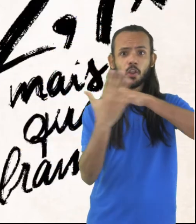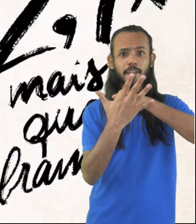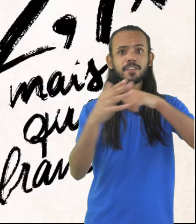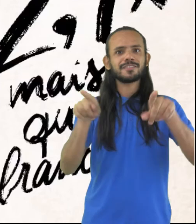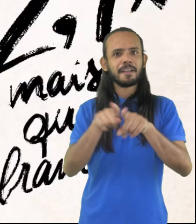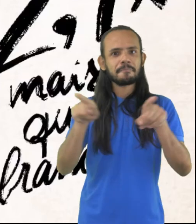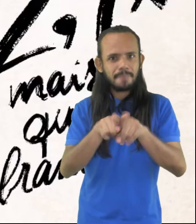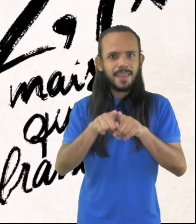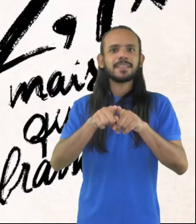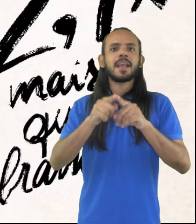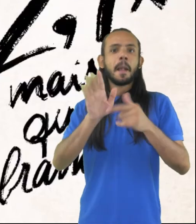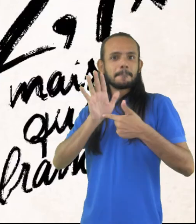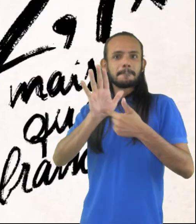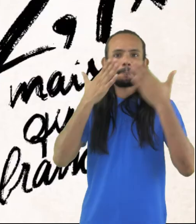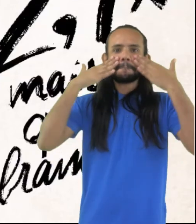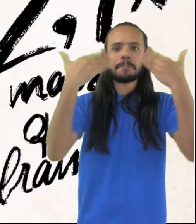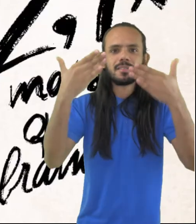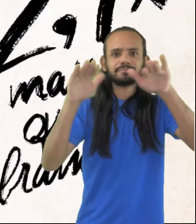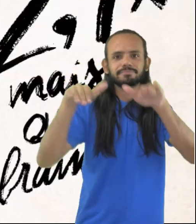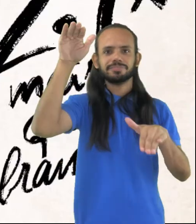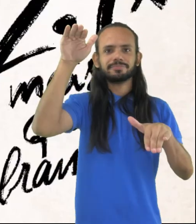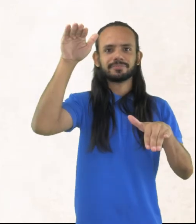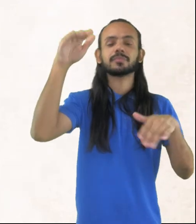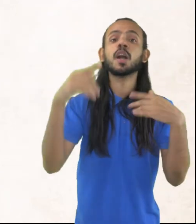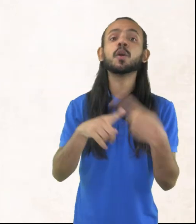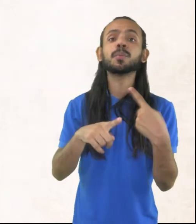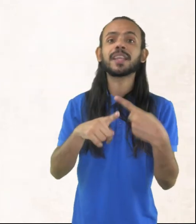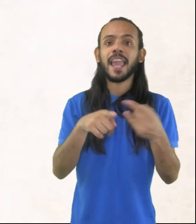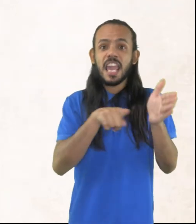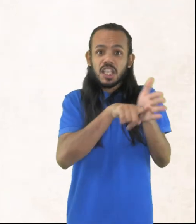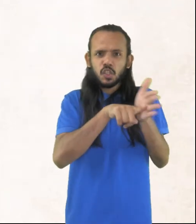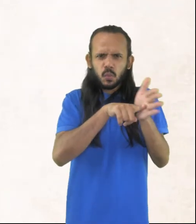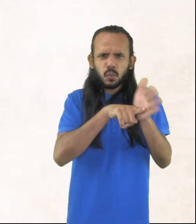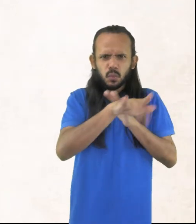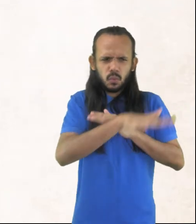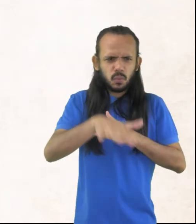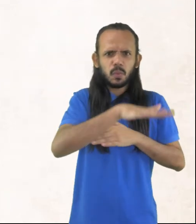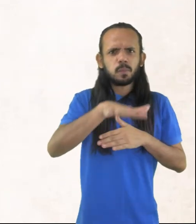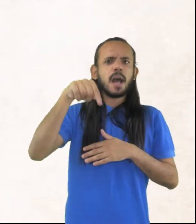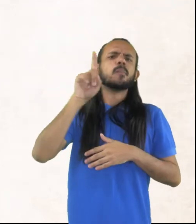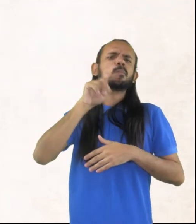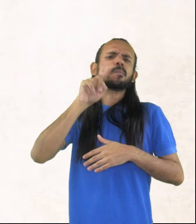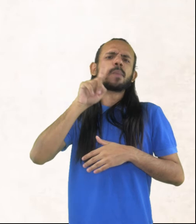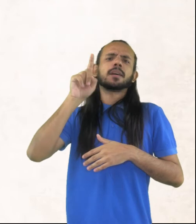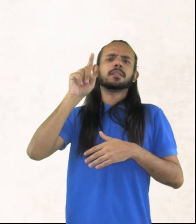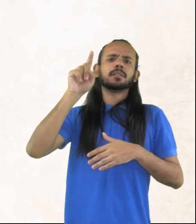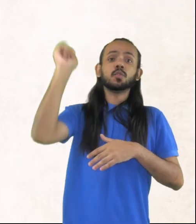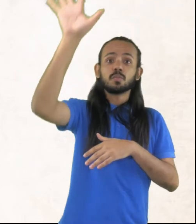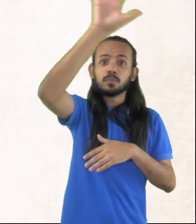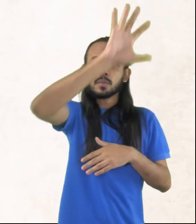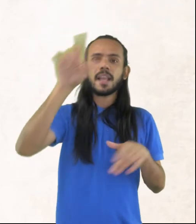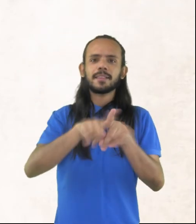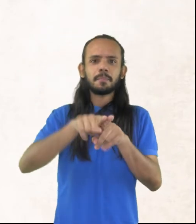do coronavírus também vem escancarando essa desigualdade racial. Um estudo conduzido por pesquisadores das universidades de